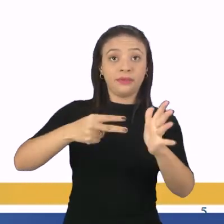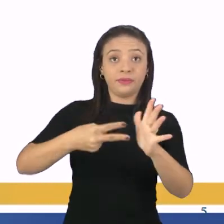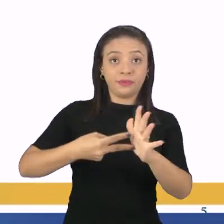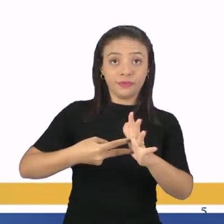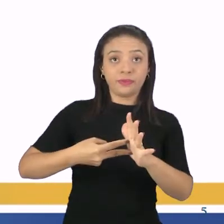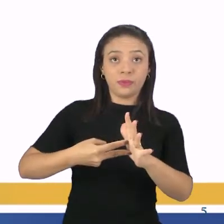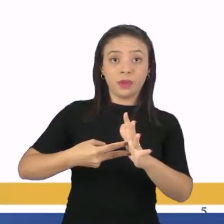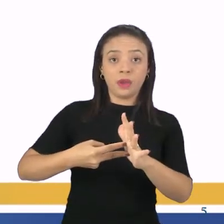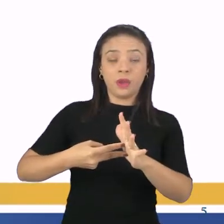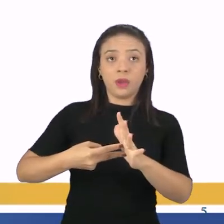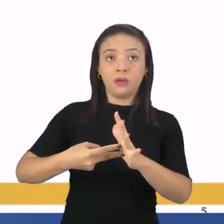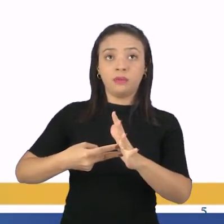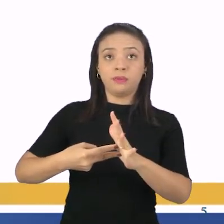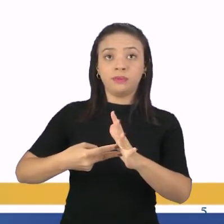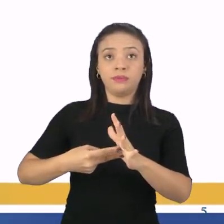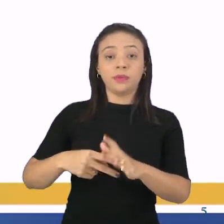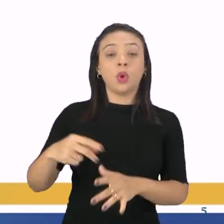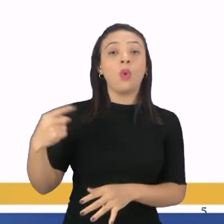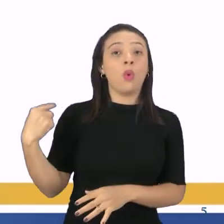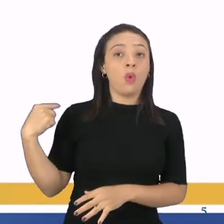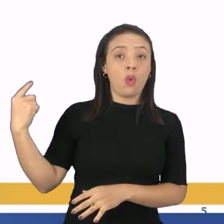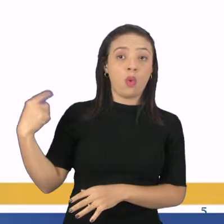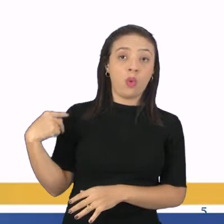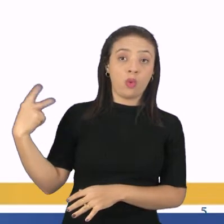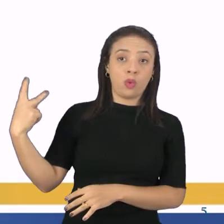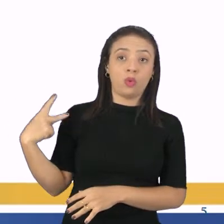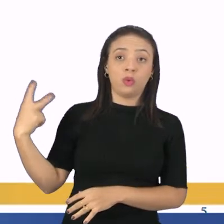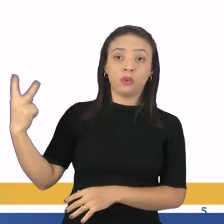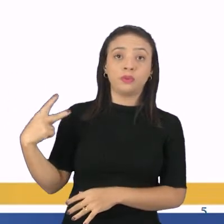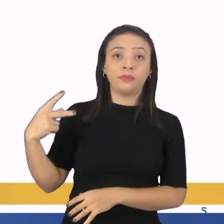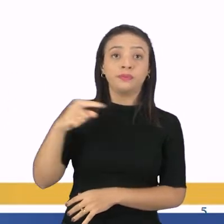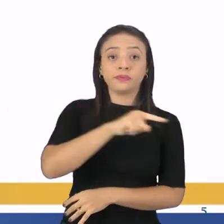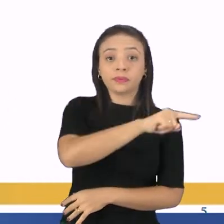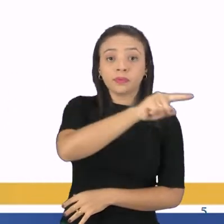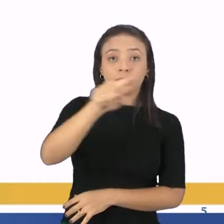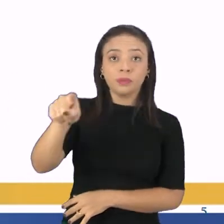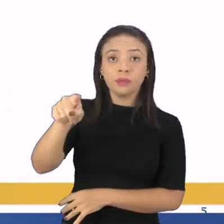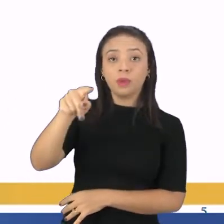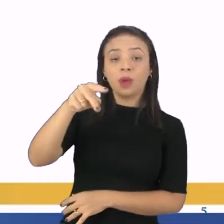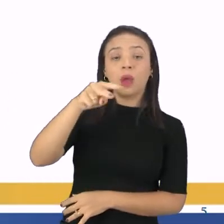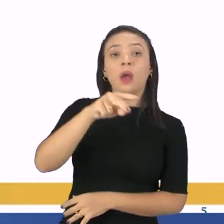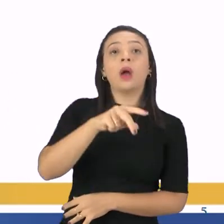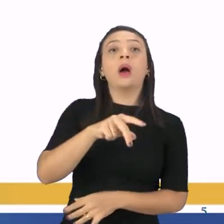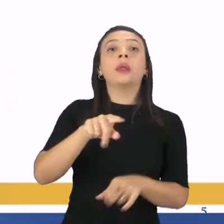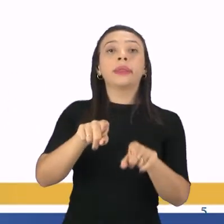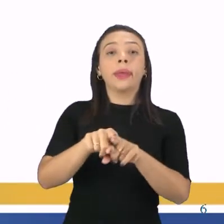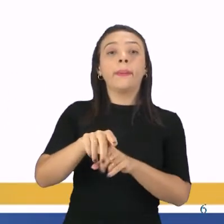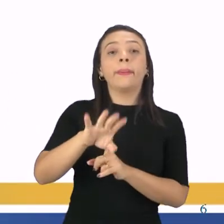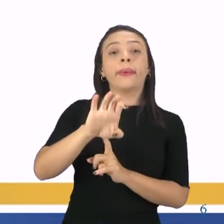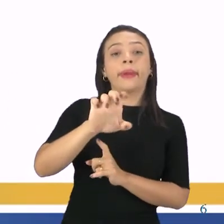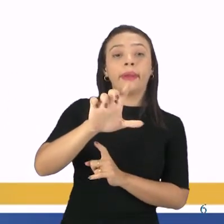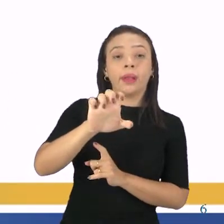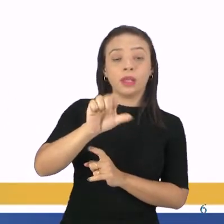do plural, né? We, nós, you, vocês, e they, eles ou elas, ok?